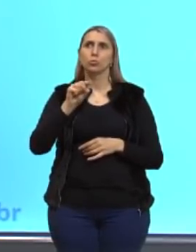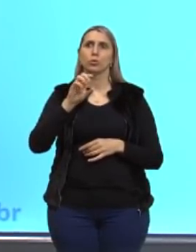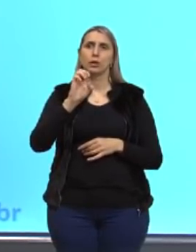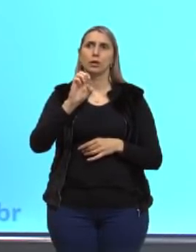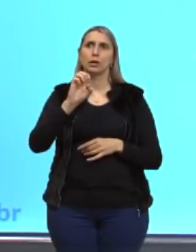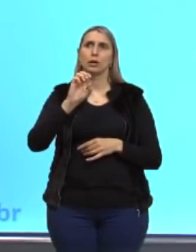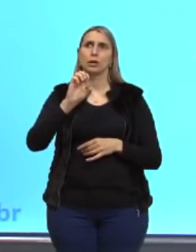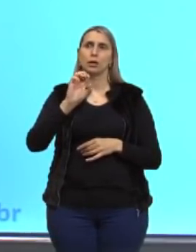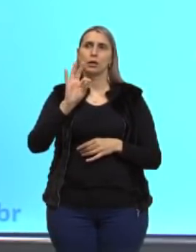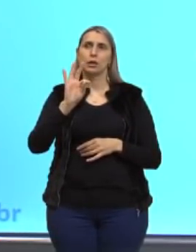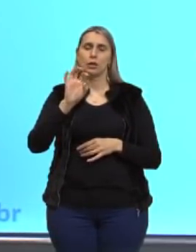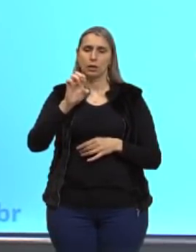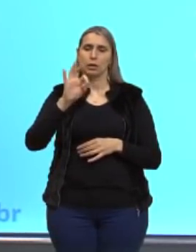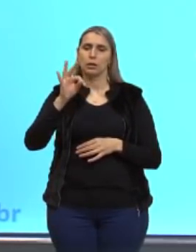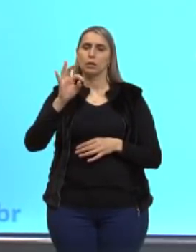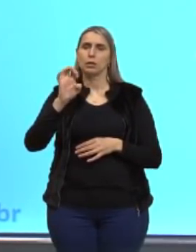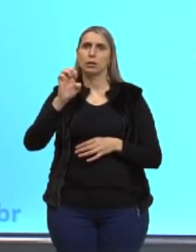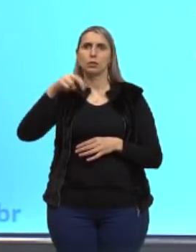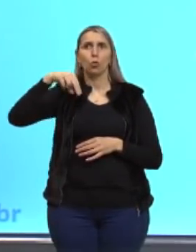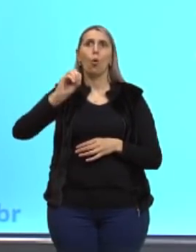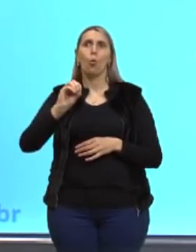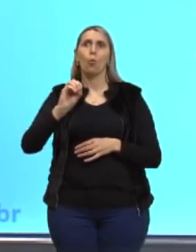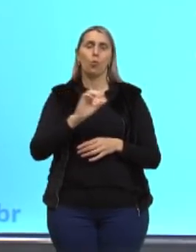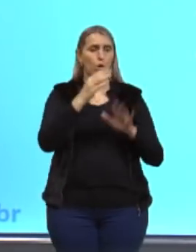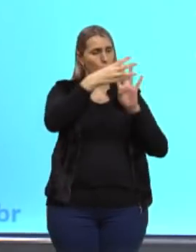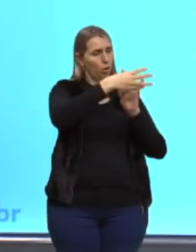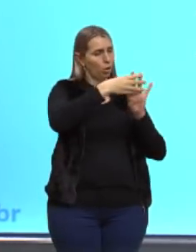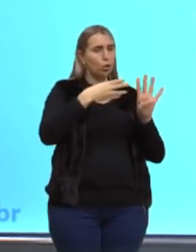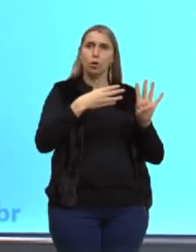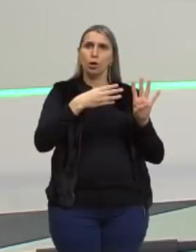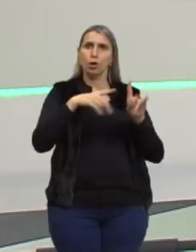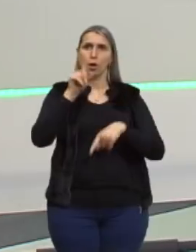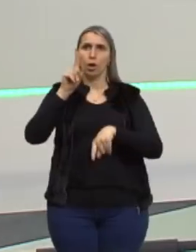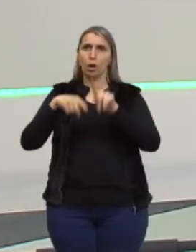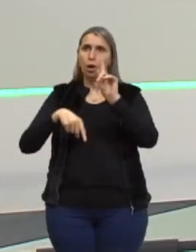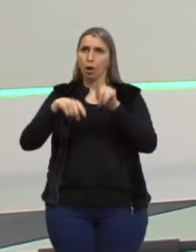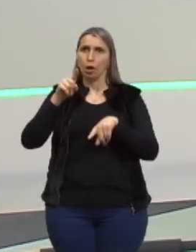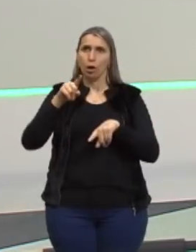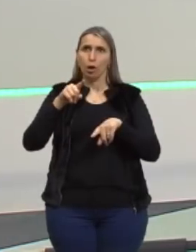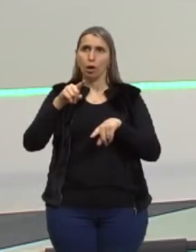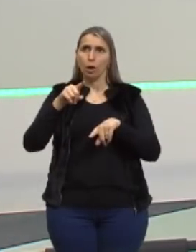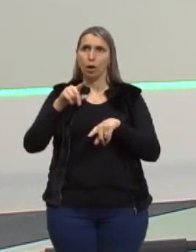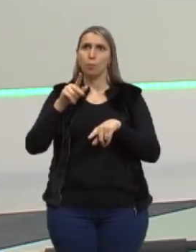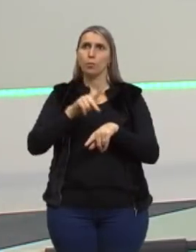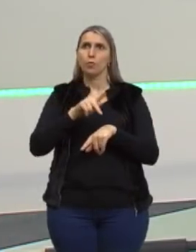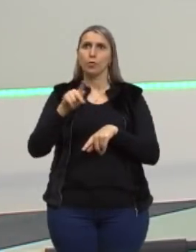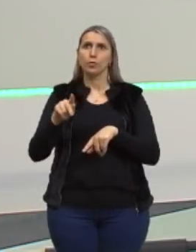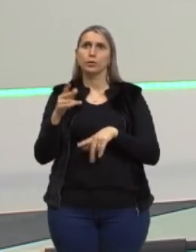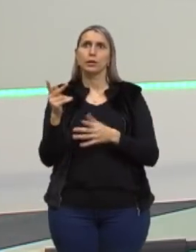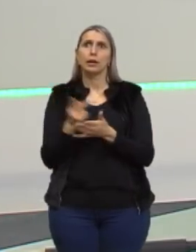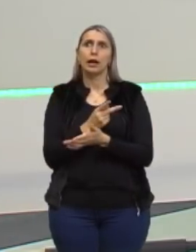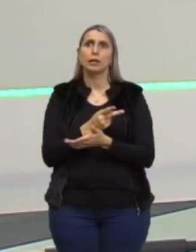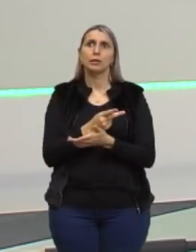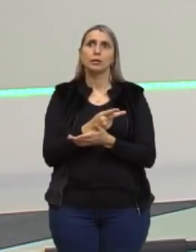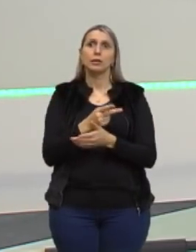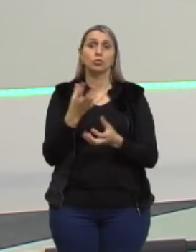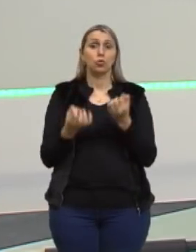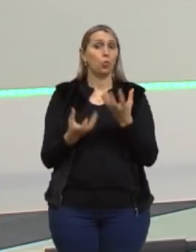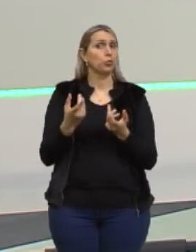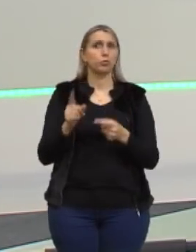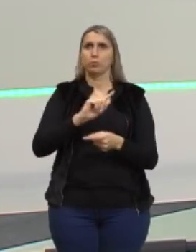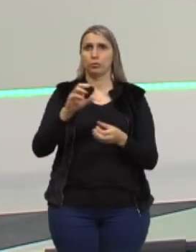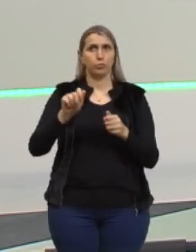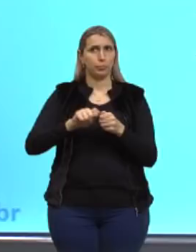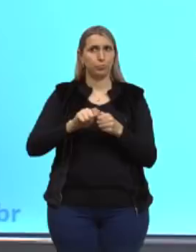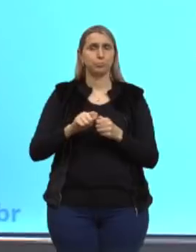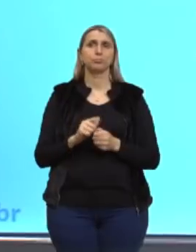e aqui ó tem aqui esta delas de entalpia tá errado aqui tá não é deformação é de combustão só